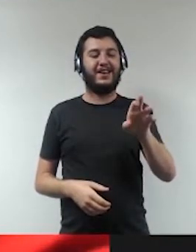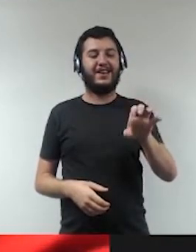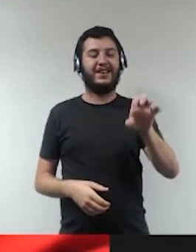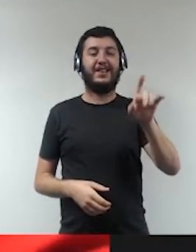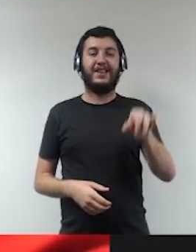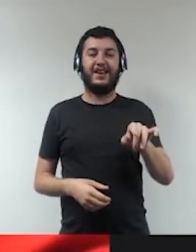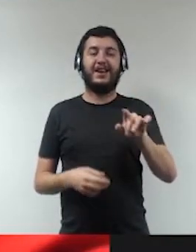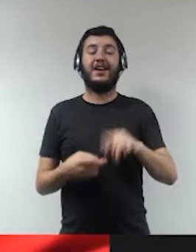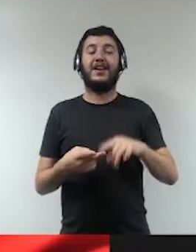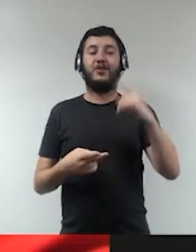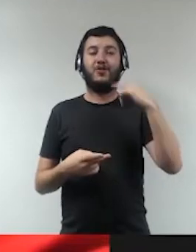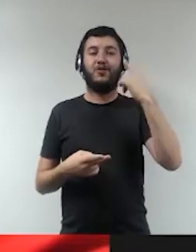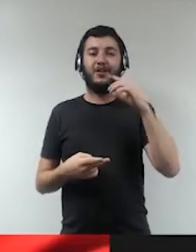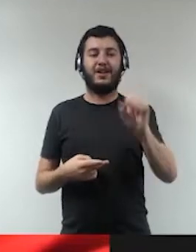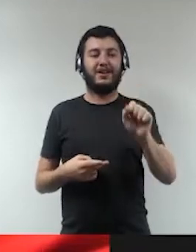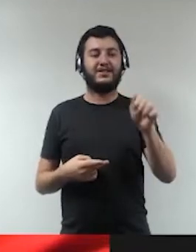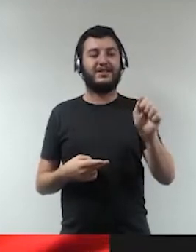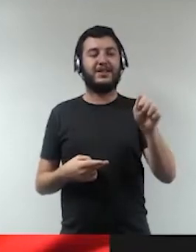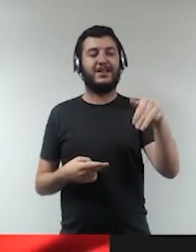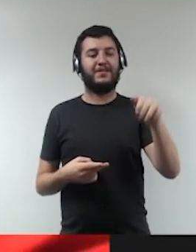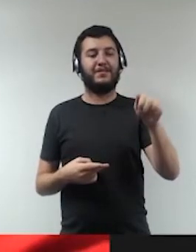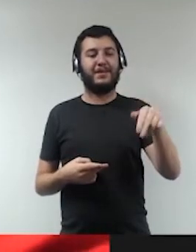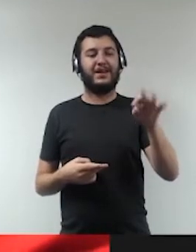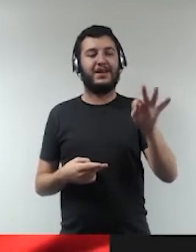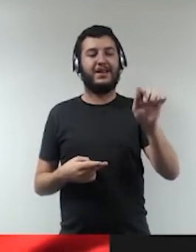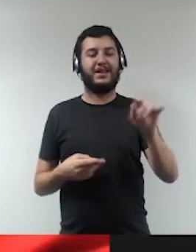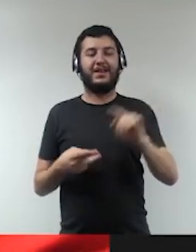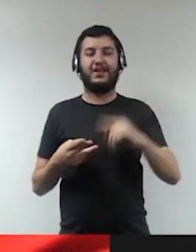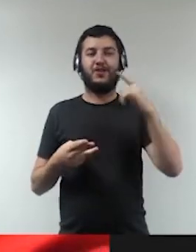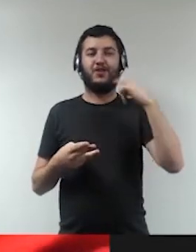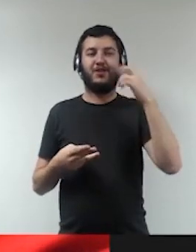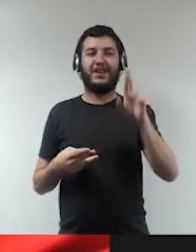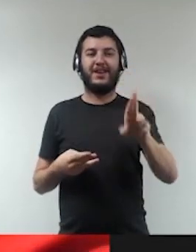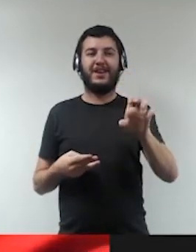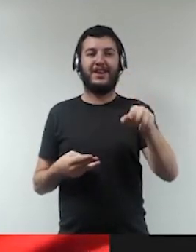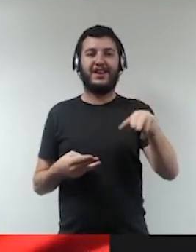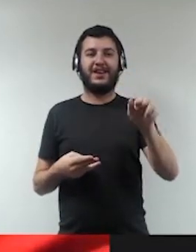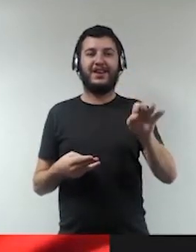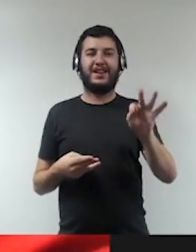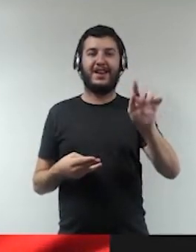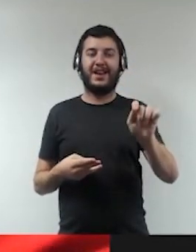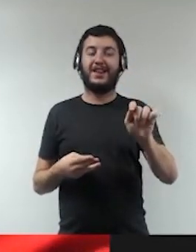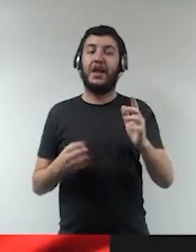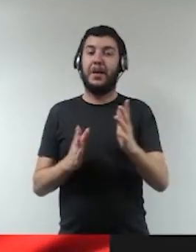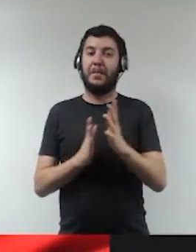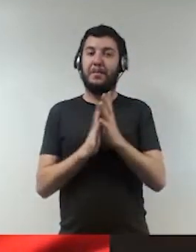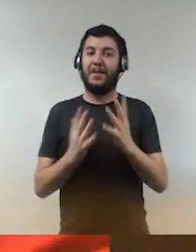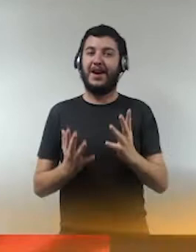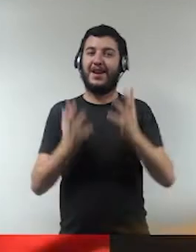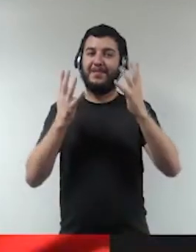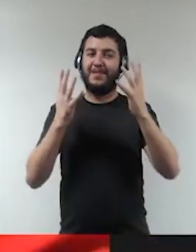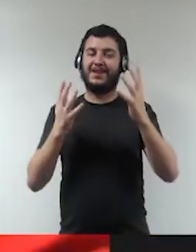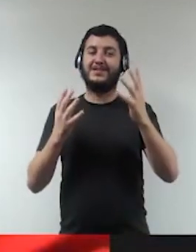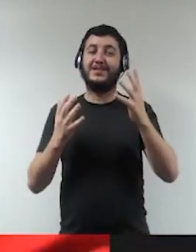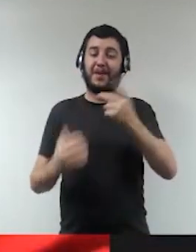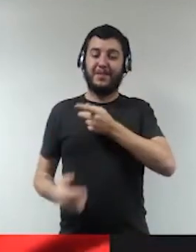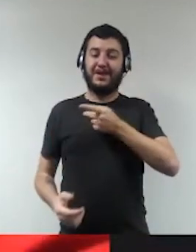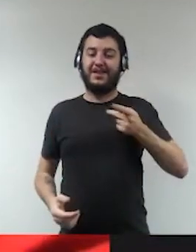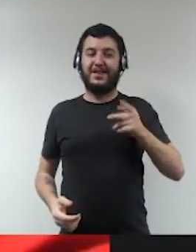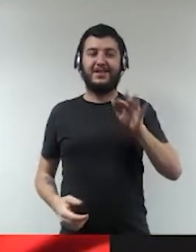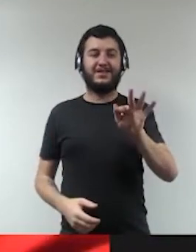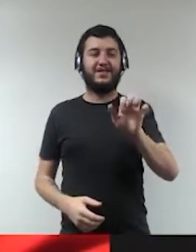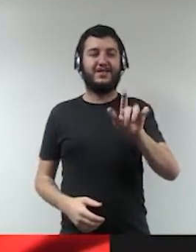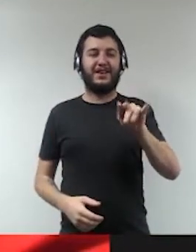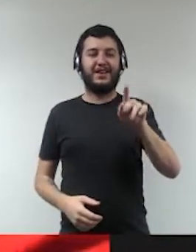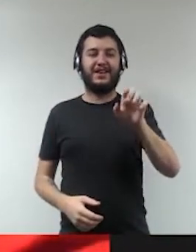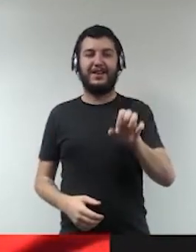Ribeiro Maia e doutora Renata Maciel. Quero também dar os parabéns ao nosso presidente Felipe Santa Cruz e